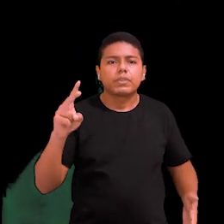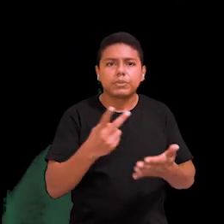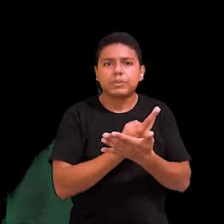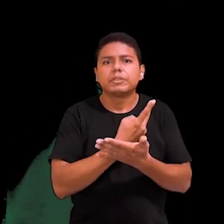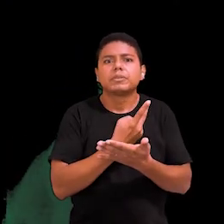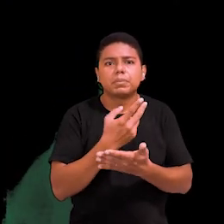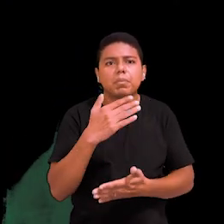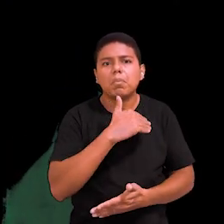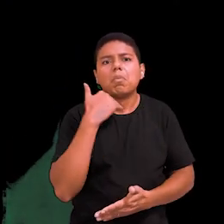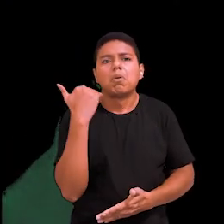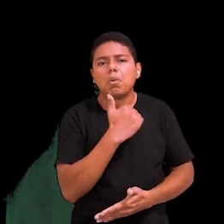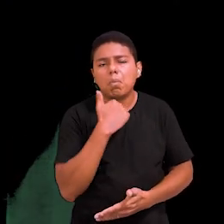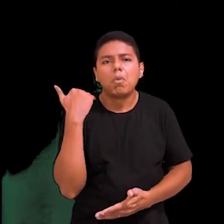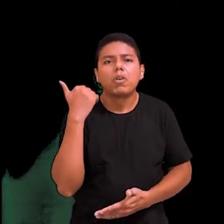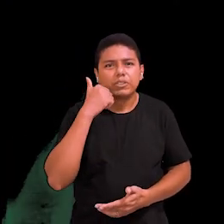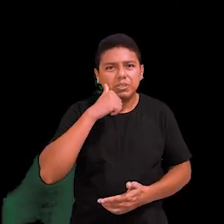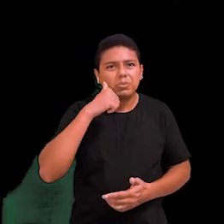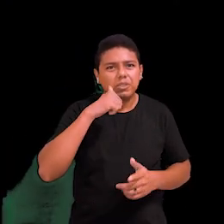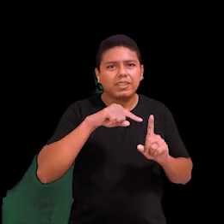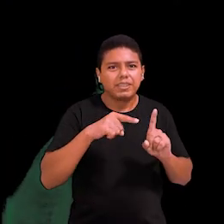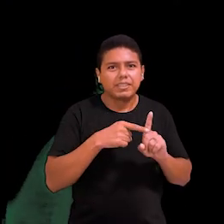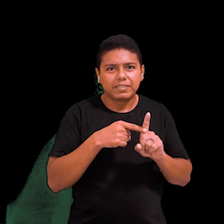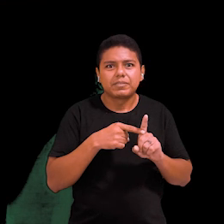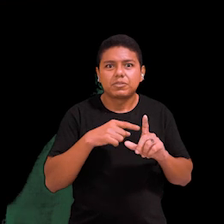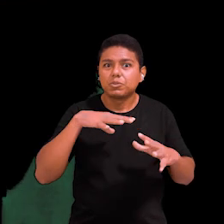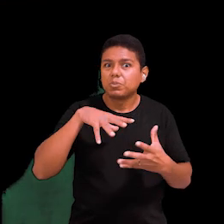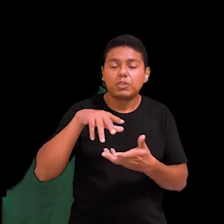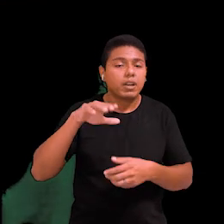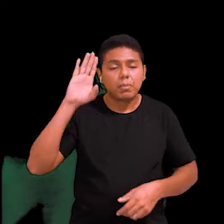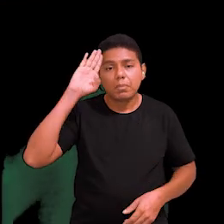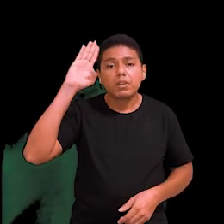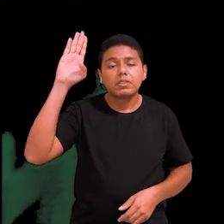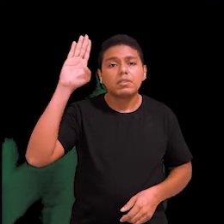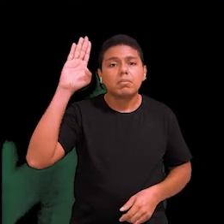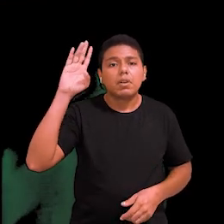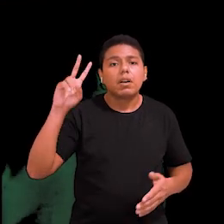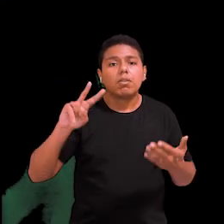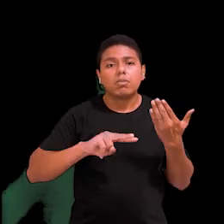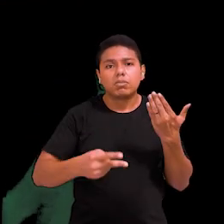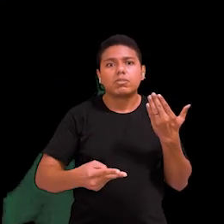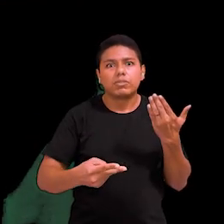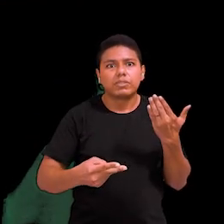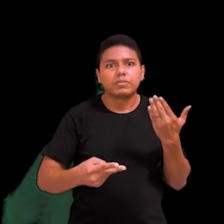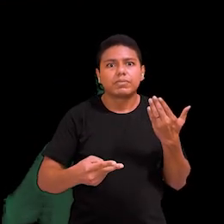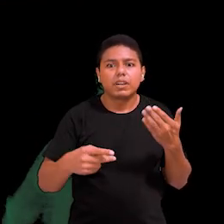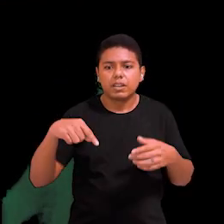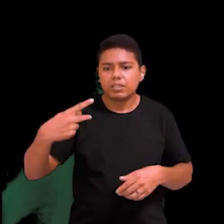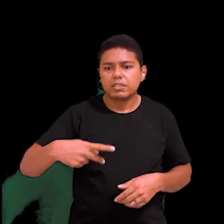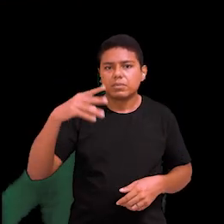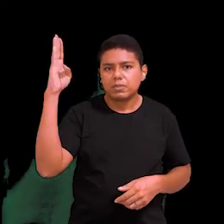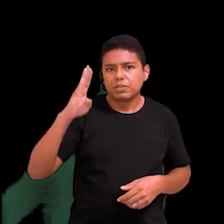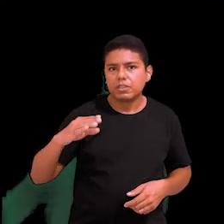das principais causas de morte materna. Na verdade, no mundo, é a principal causa de